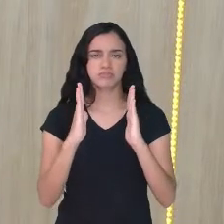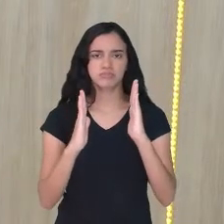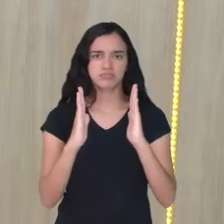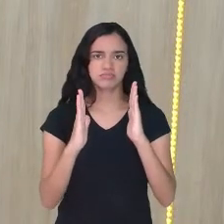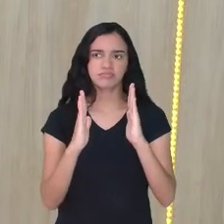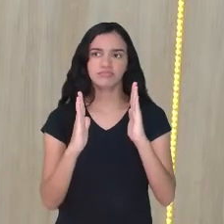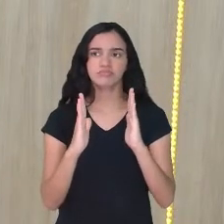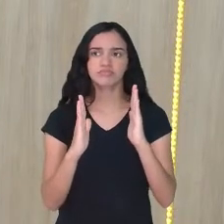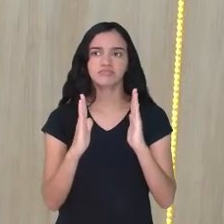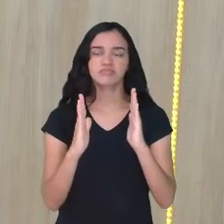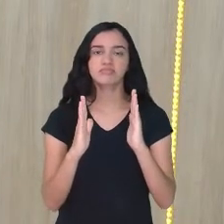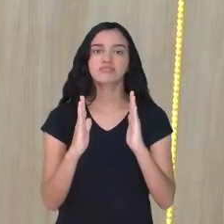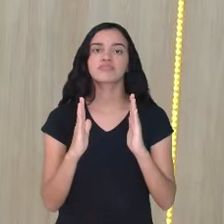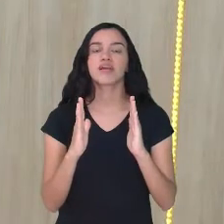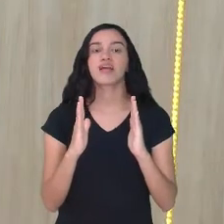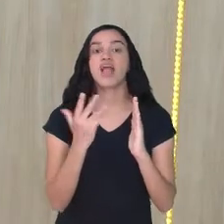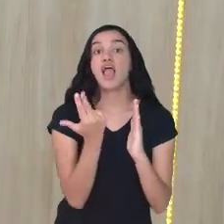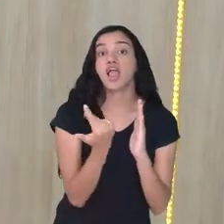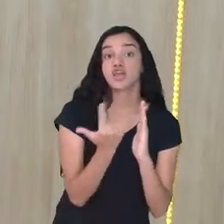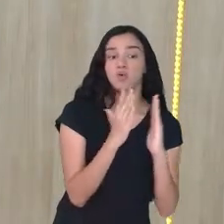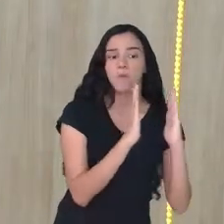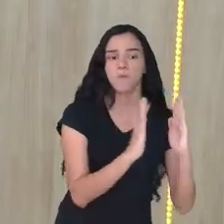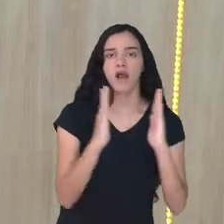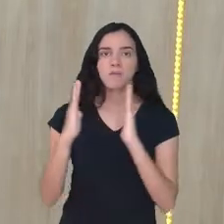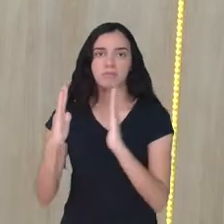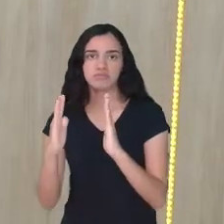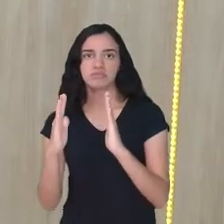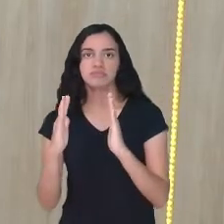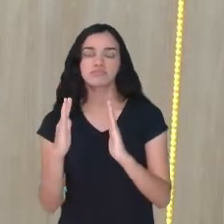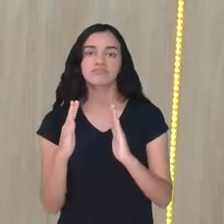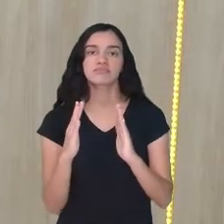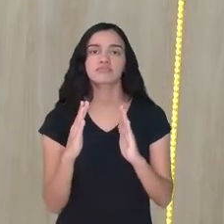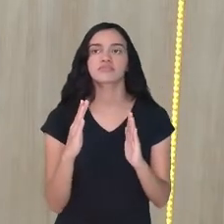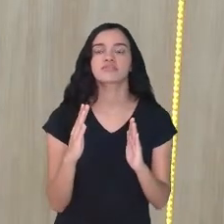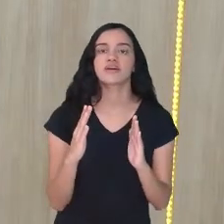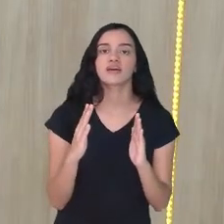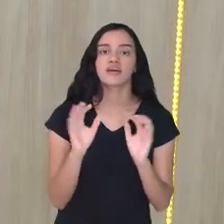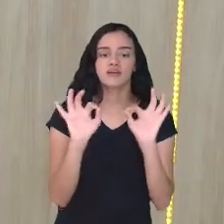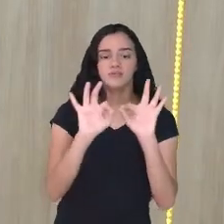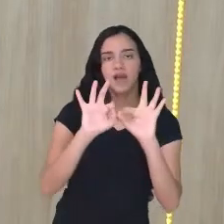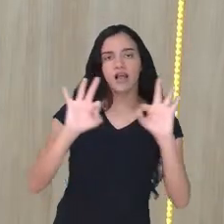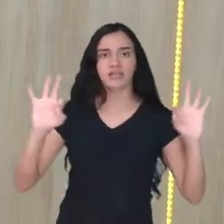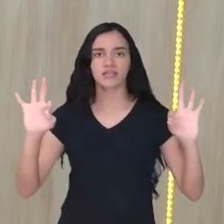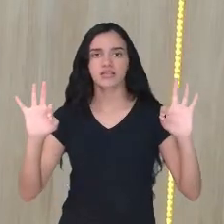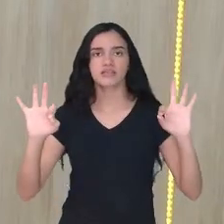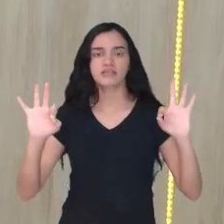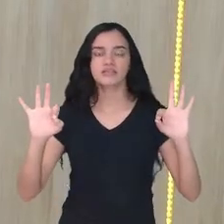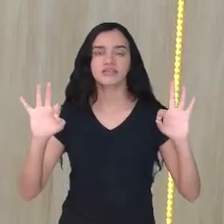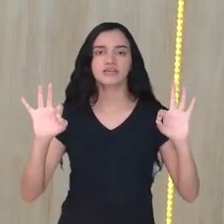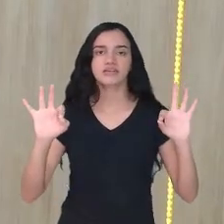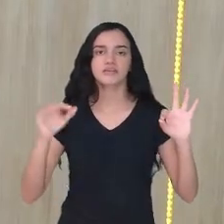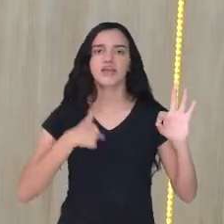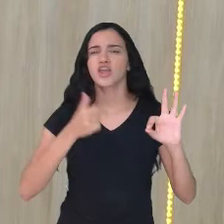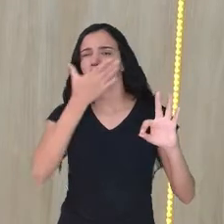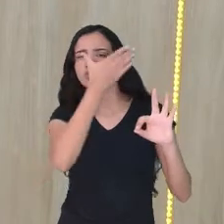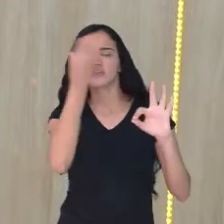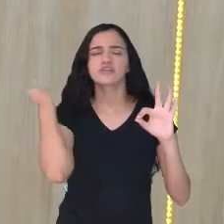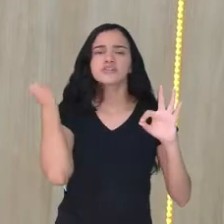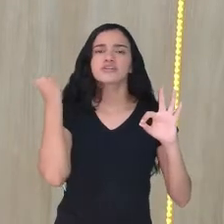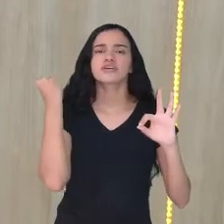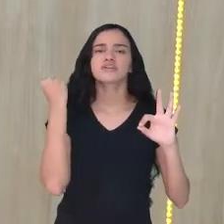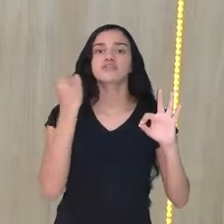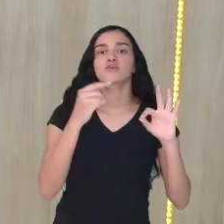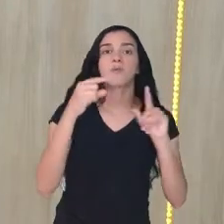do 0 até o menos 3. Então, esta distância, quando eu esqueço o